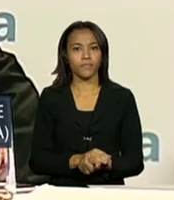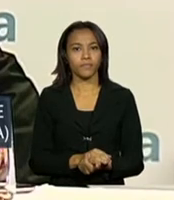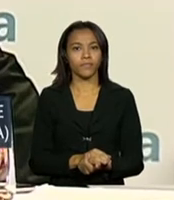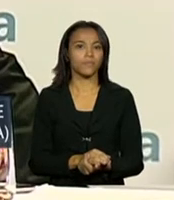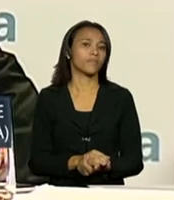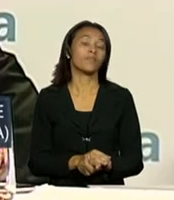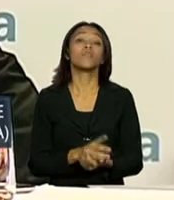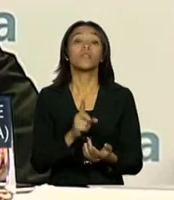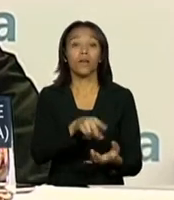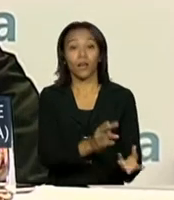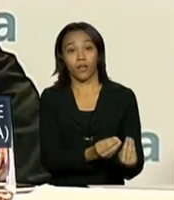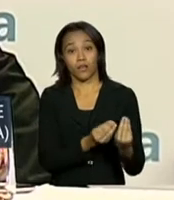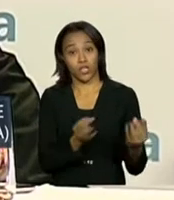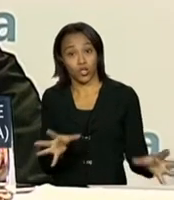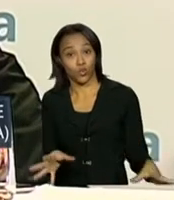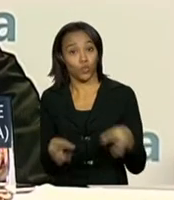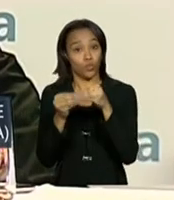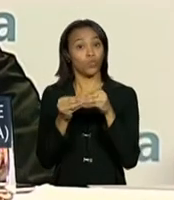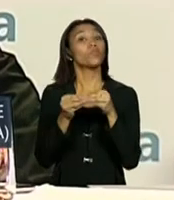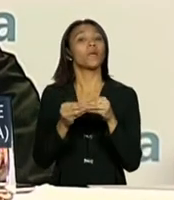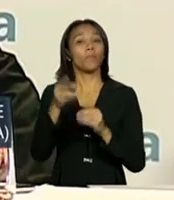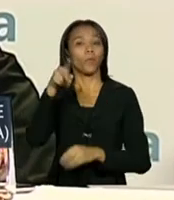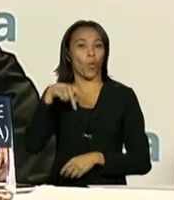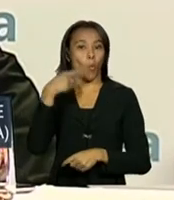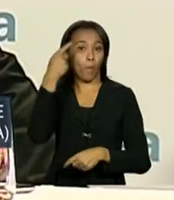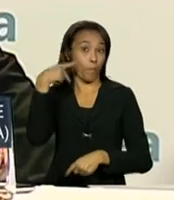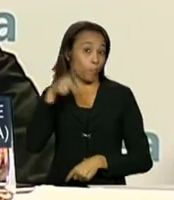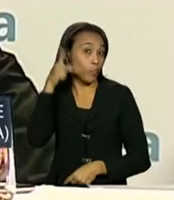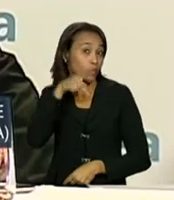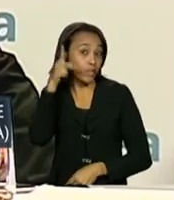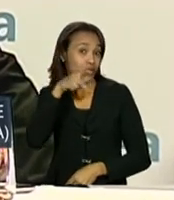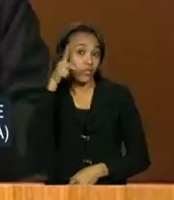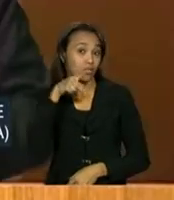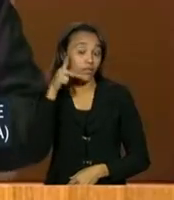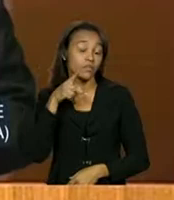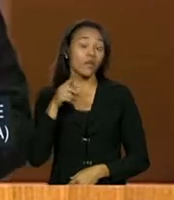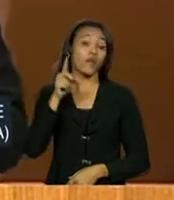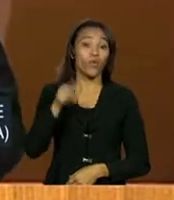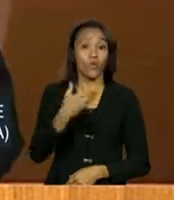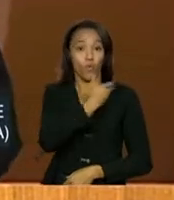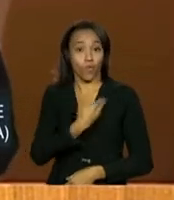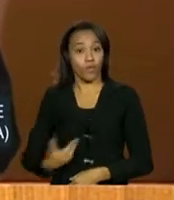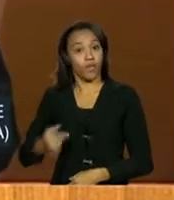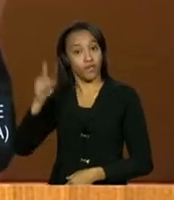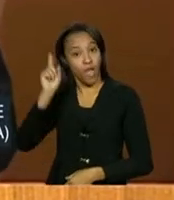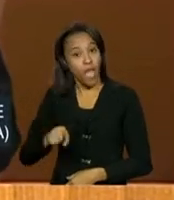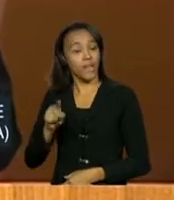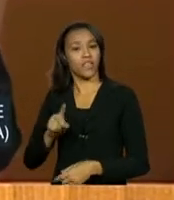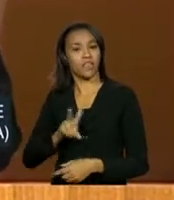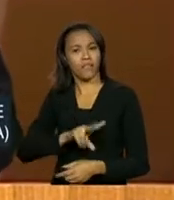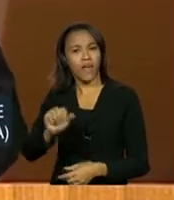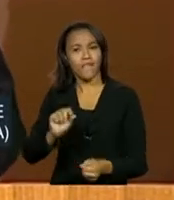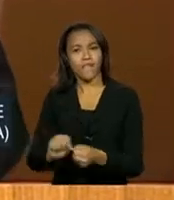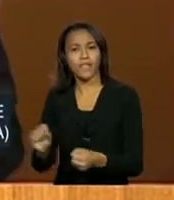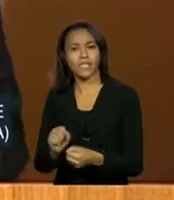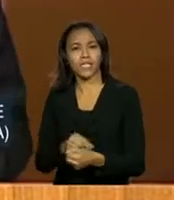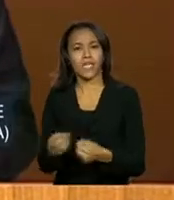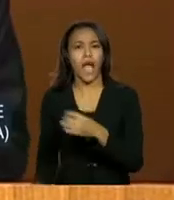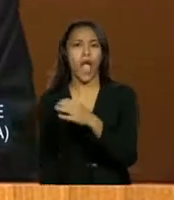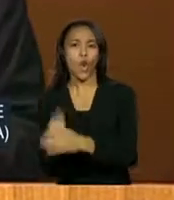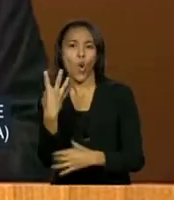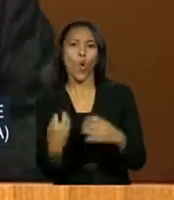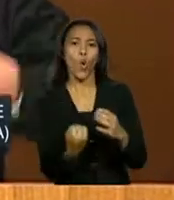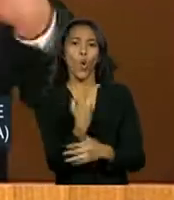incorporadas às suas políticas. Ao governo, como o ator político desse processo, ele vai dizer